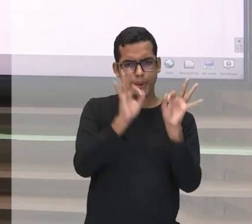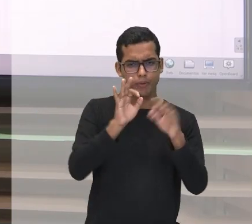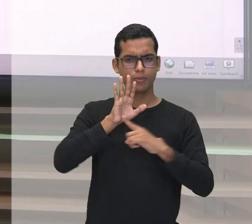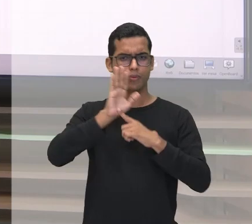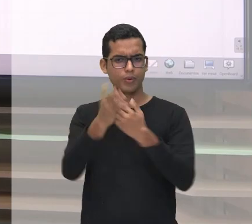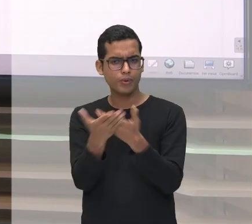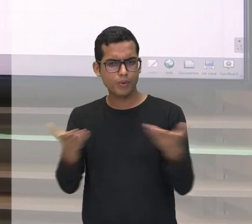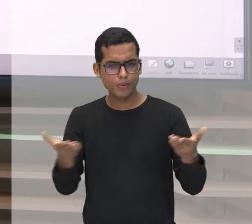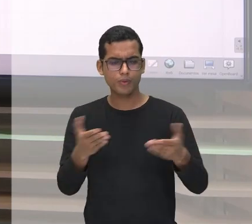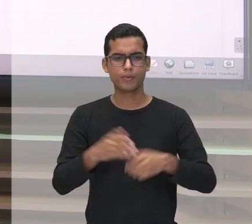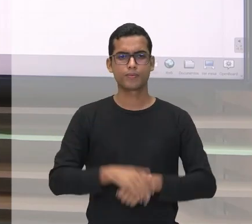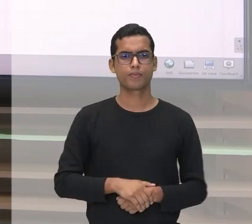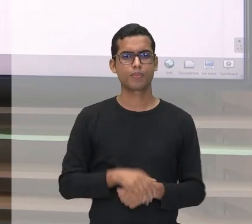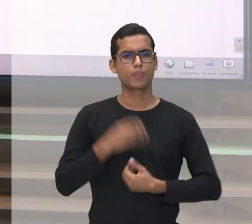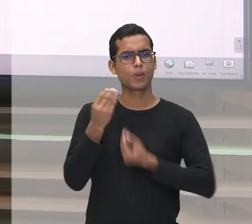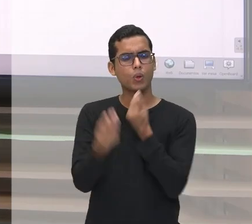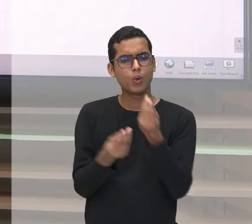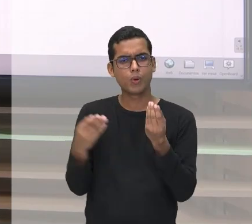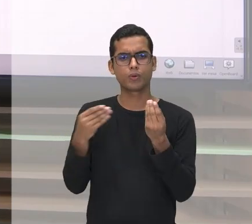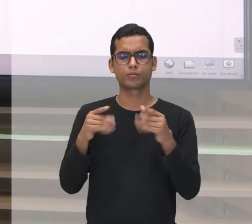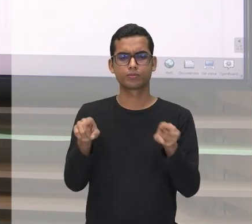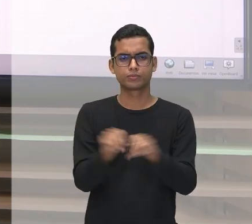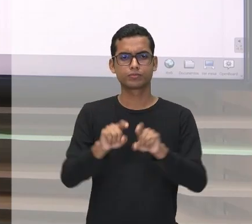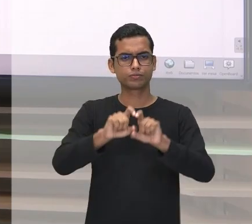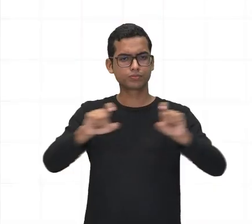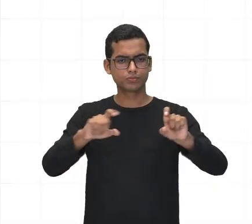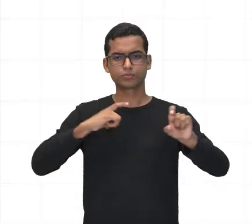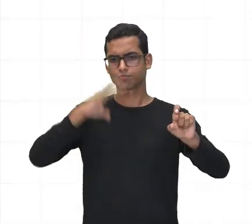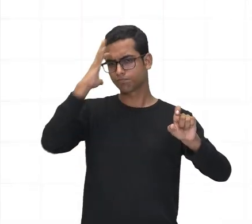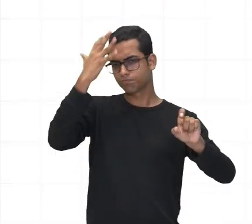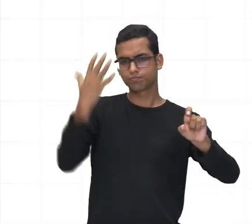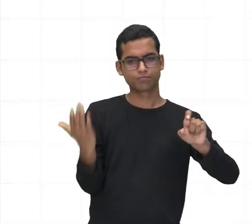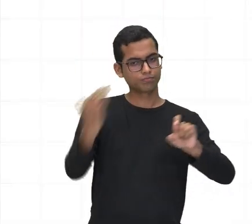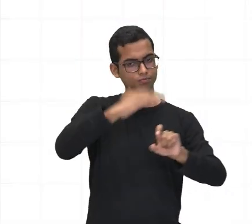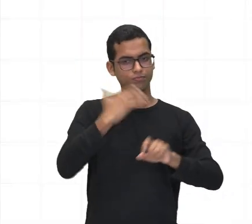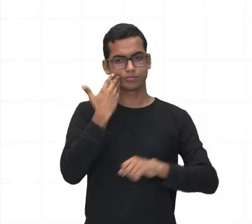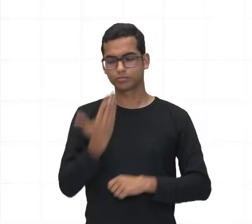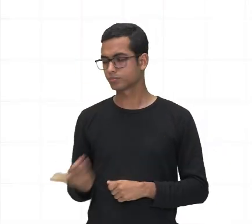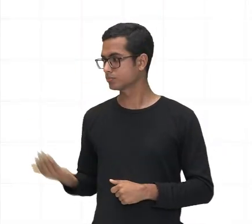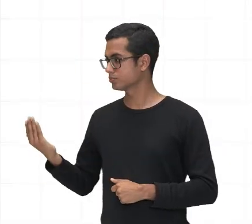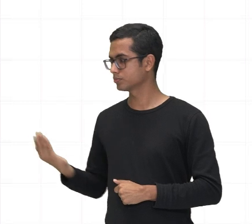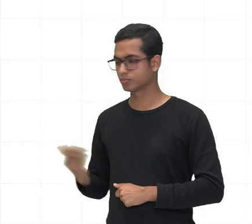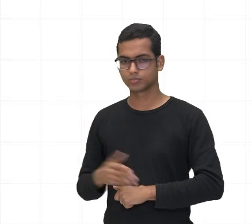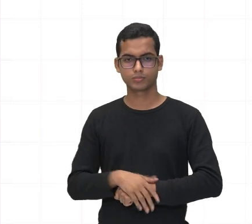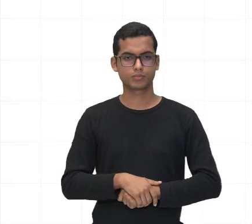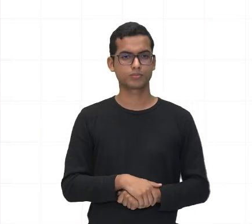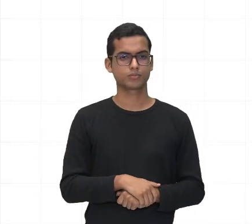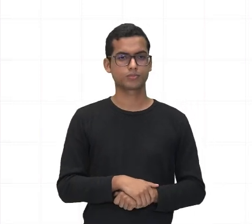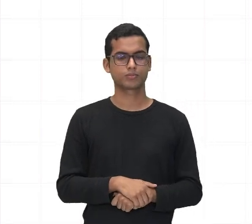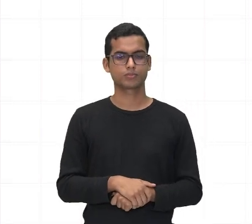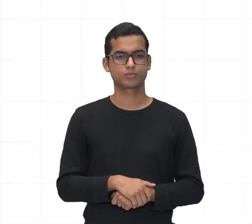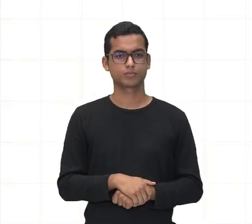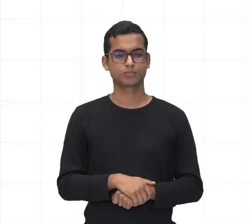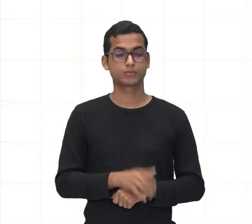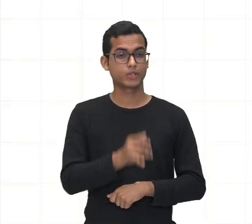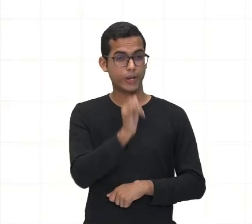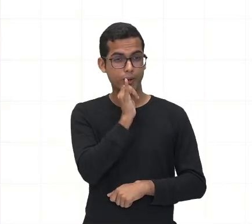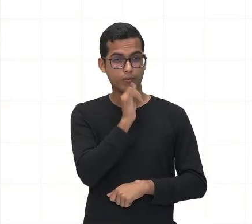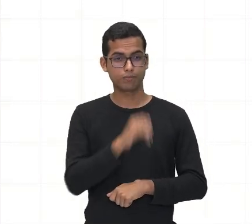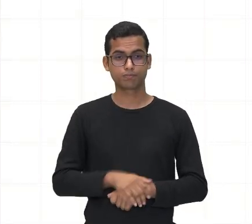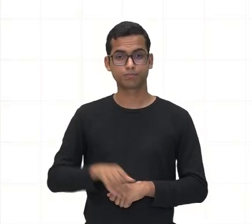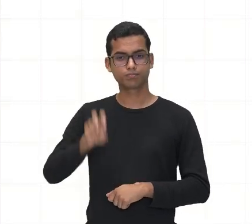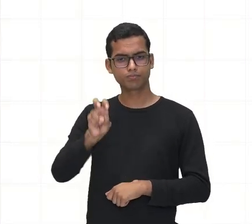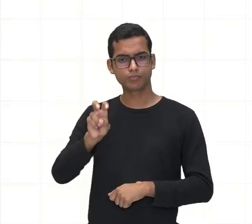aqui a resolução de uma expressão numérica. Vem comigo. Vejam aqui, temos aqui o nosso exemplo, 5 elevado